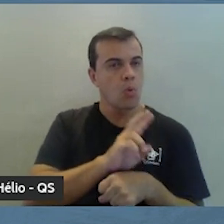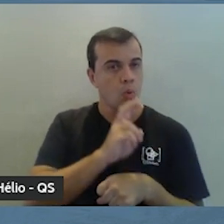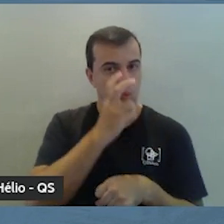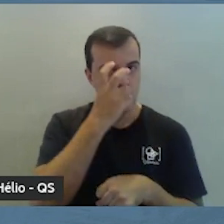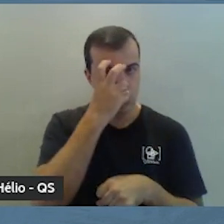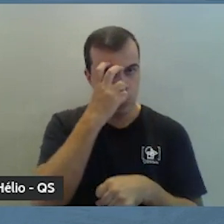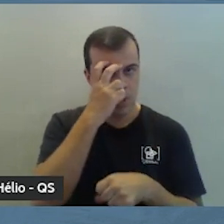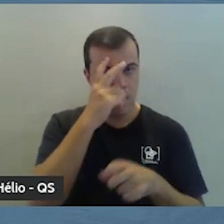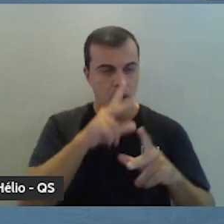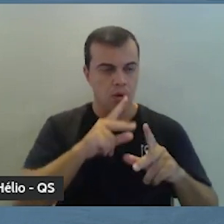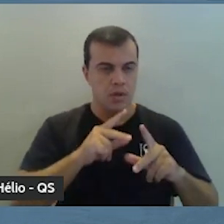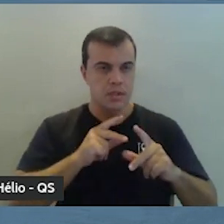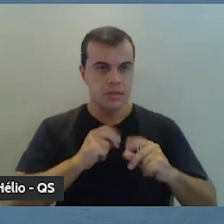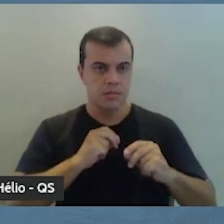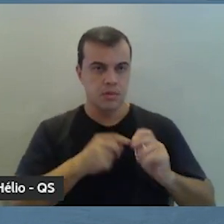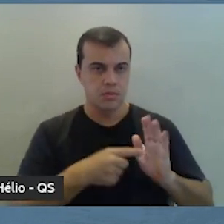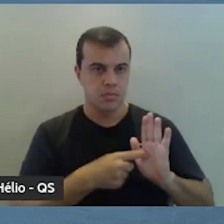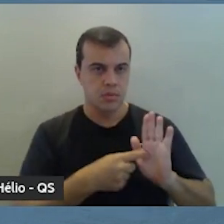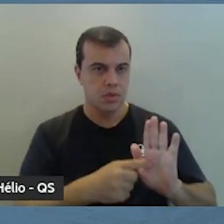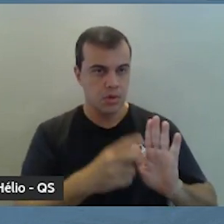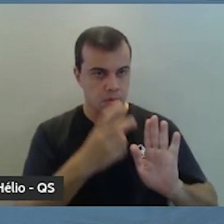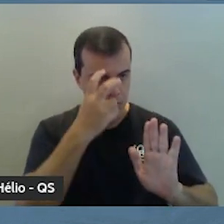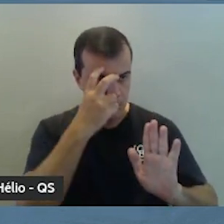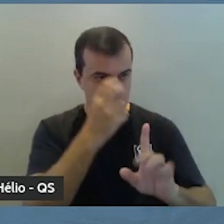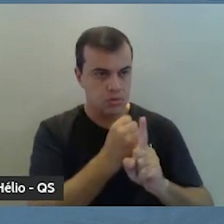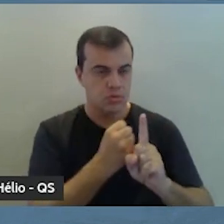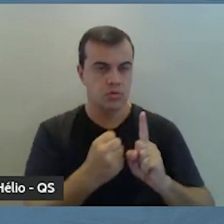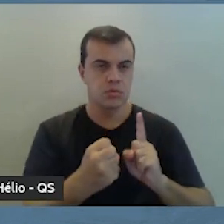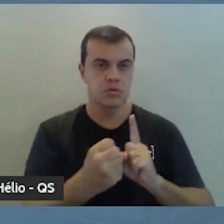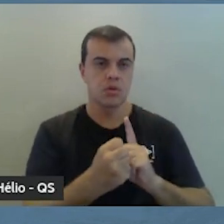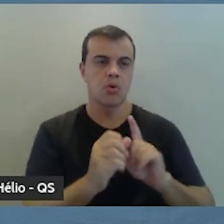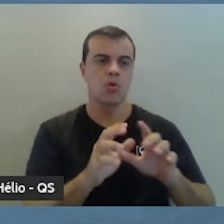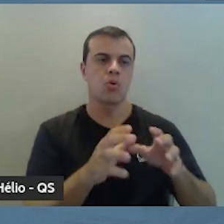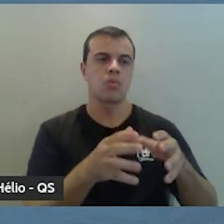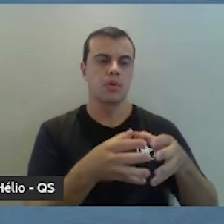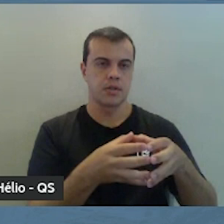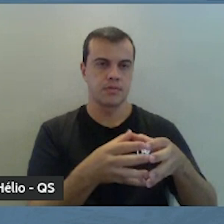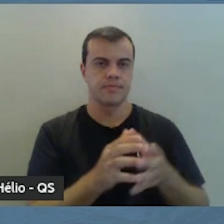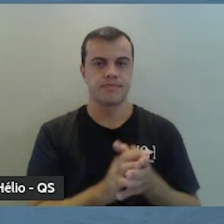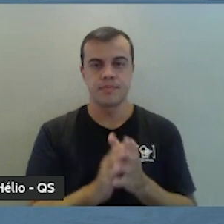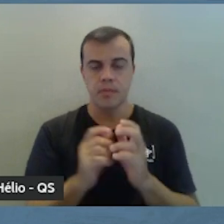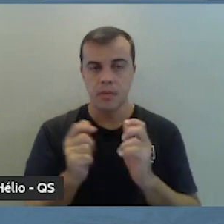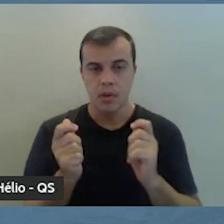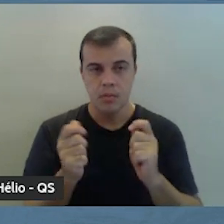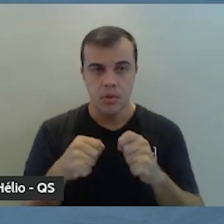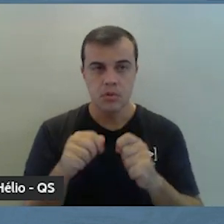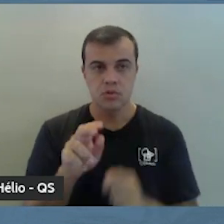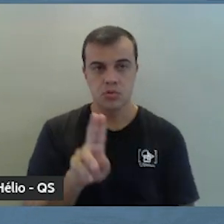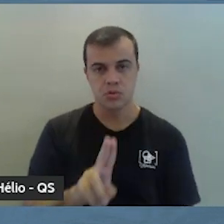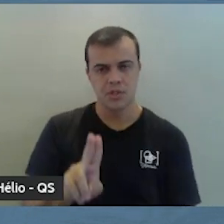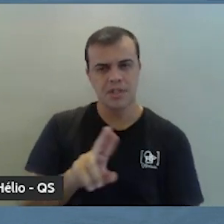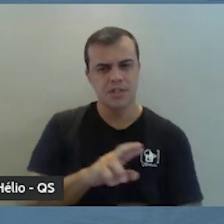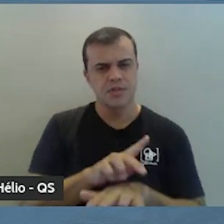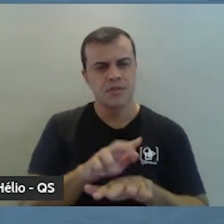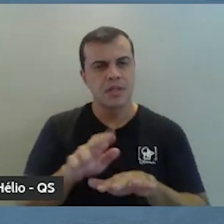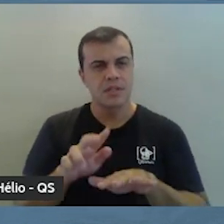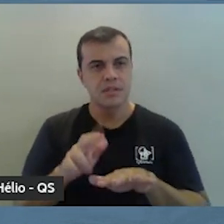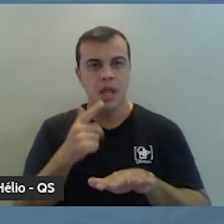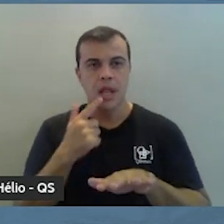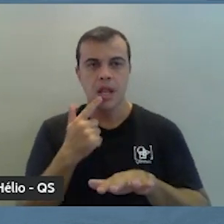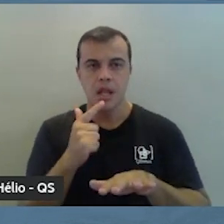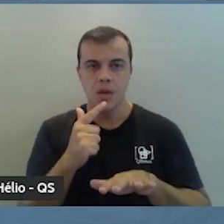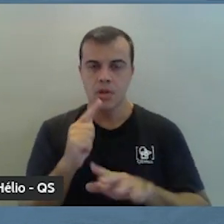e o reconhecimento da identidade cultural e social das comunidades. Elas podem se utilizar de várias